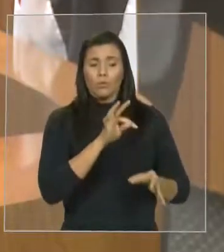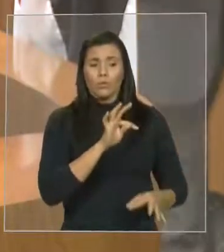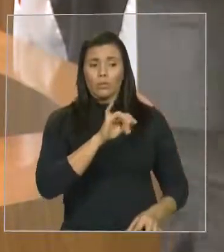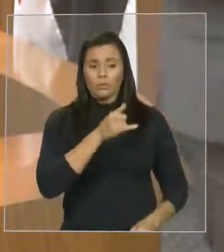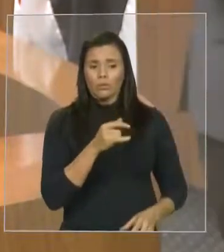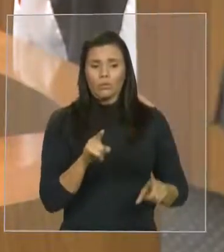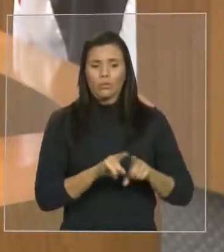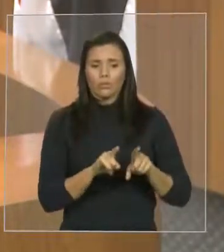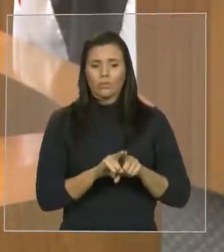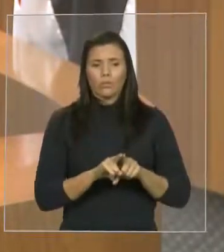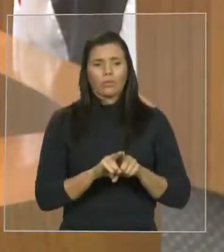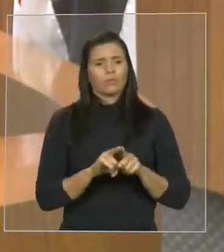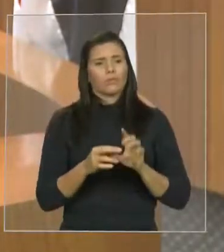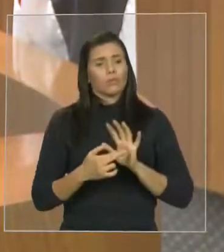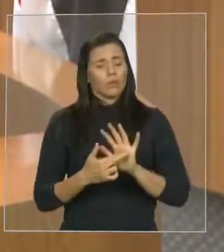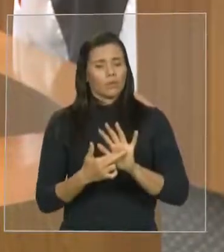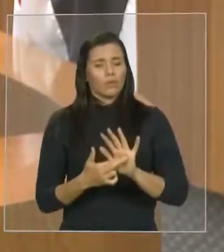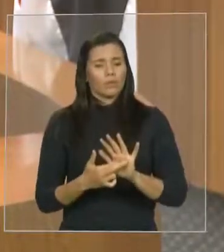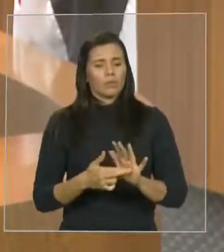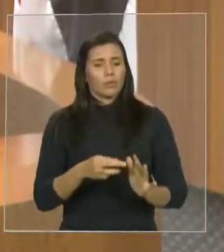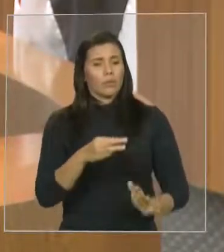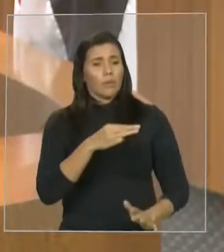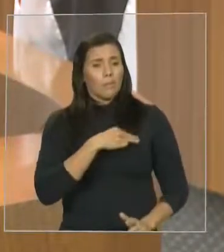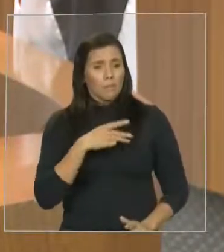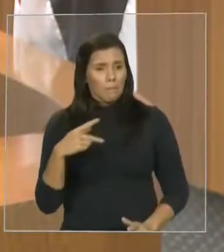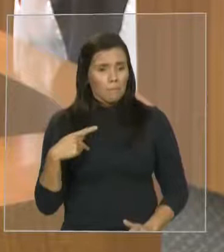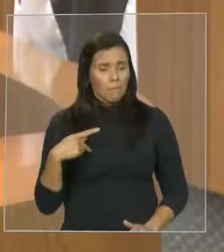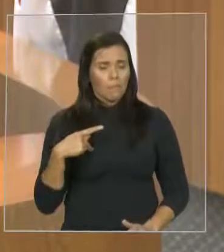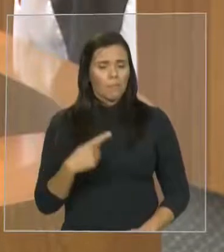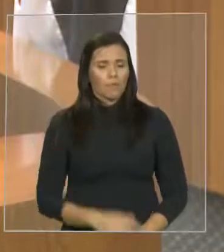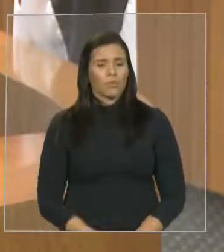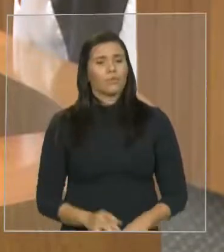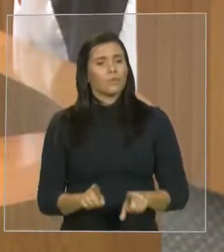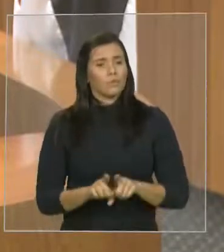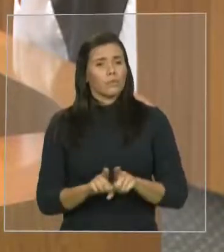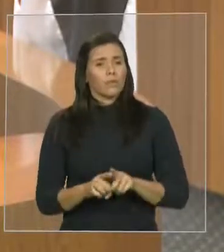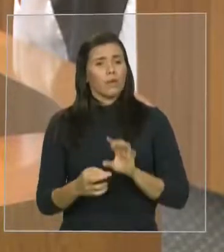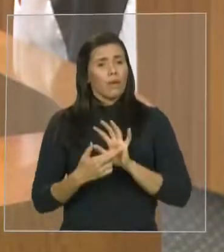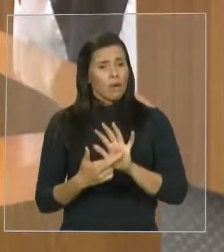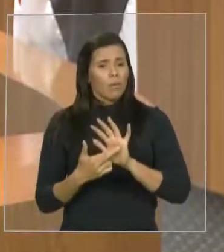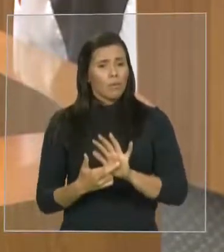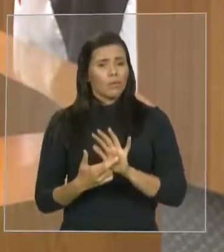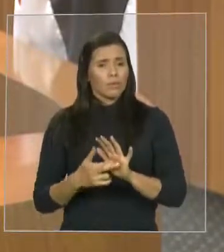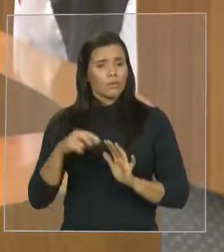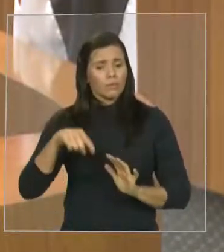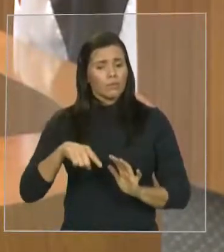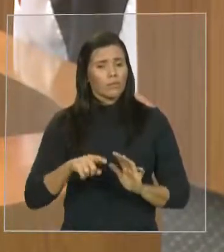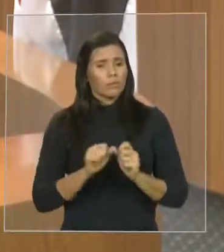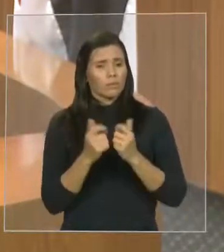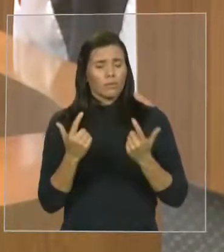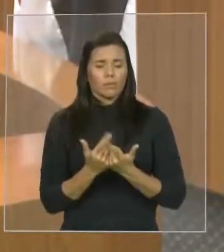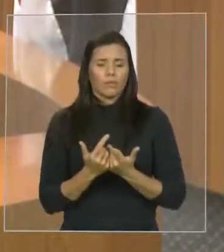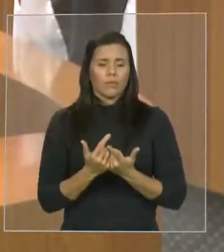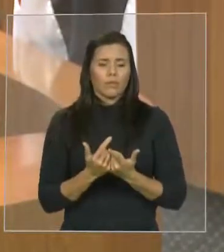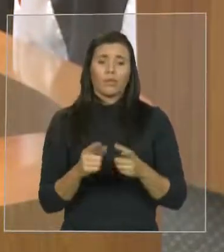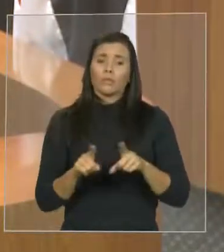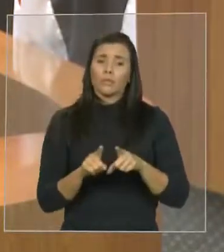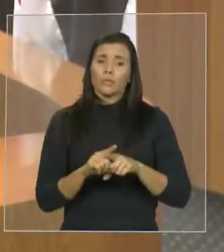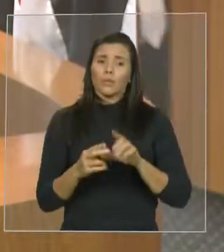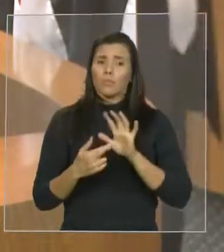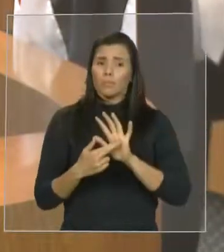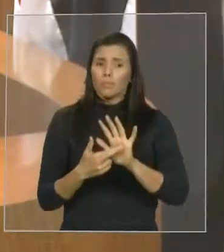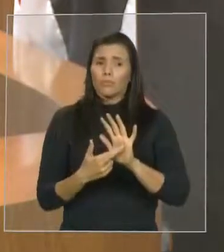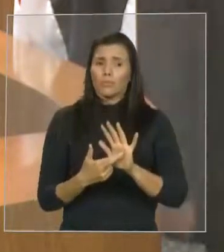do representante do próprio Poder Legislativo, deputado Max Barros, e de um representante dos policiais militares,